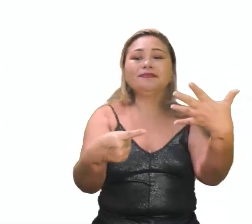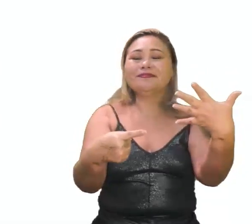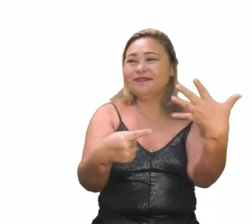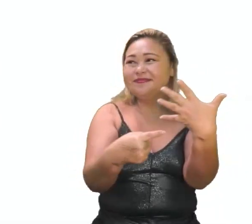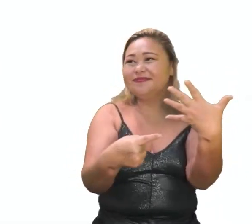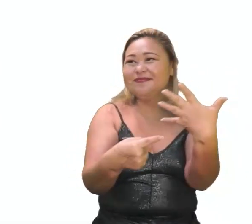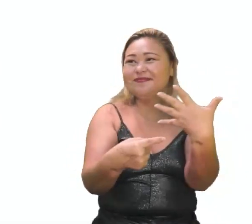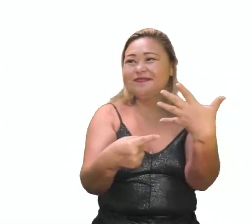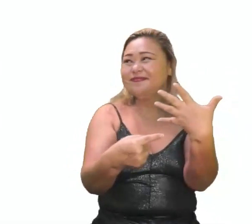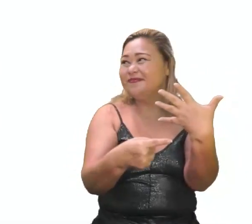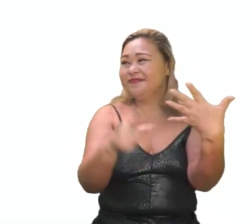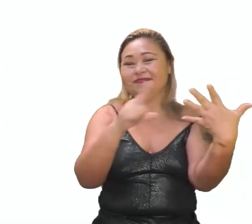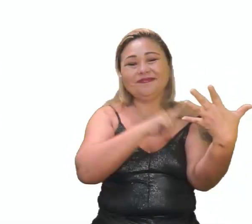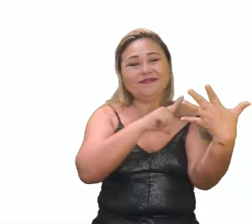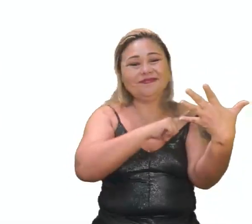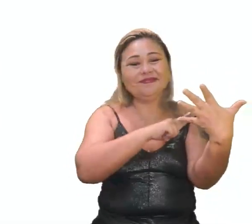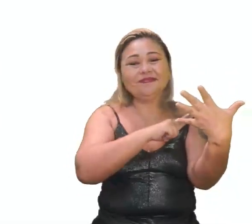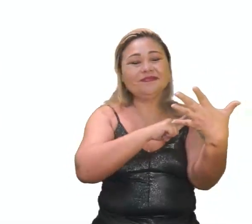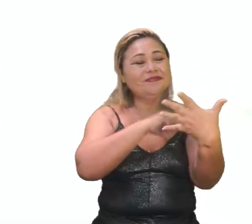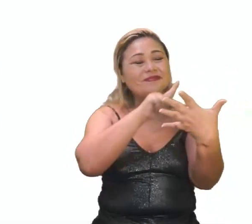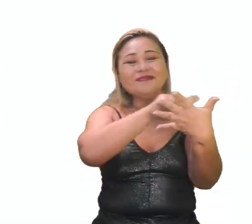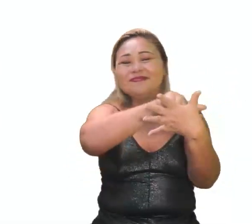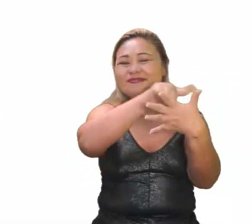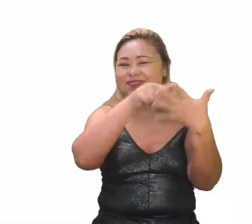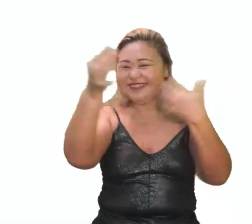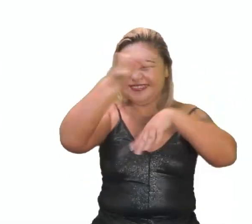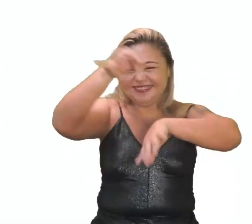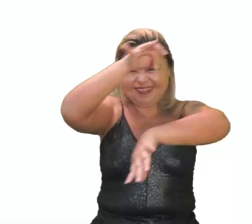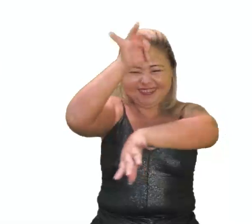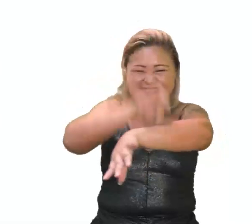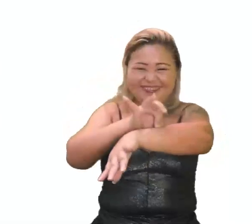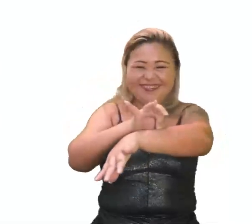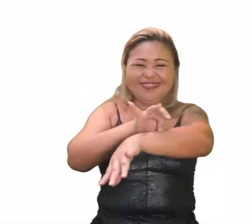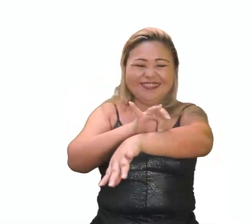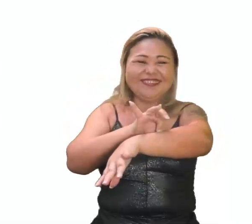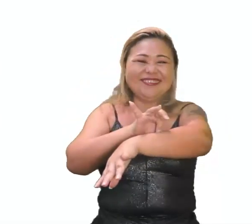mariposas. Então, você teve ali esses insetos